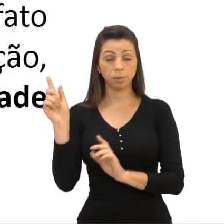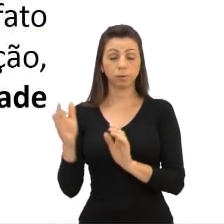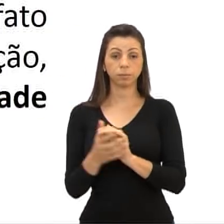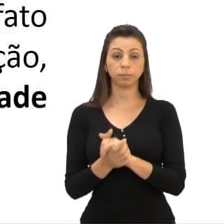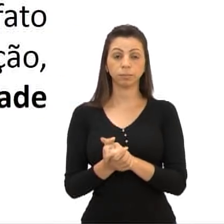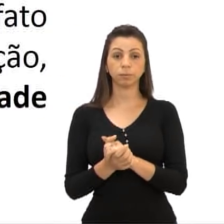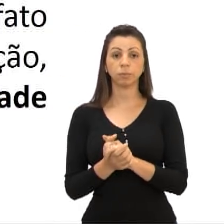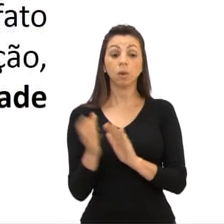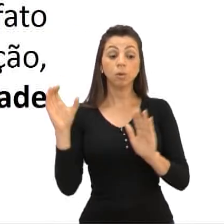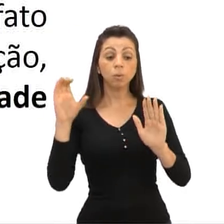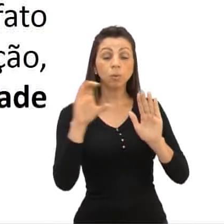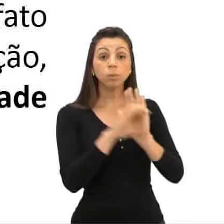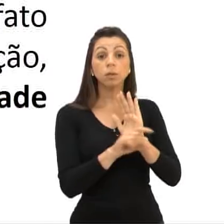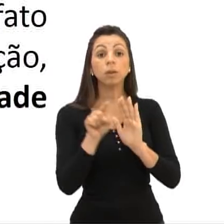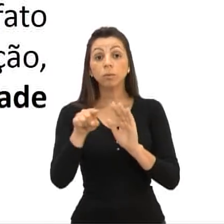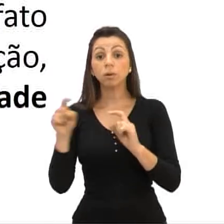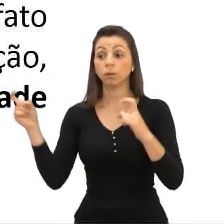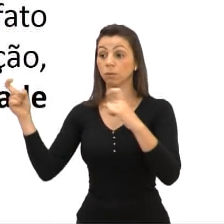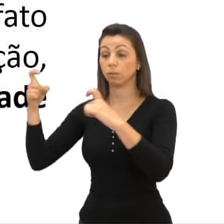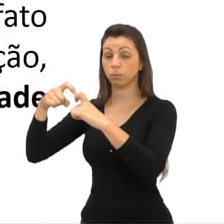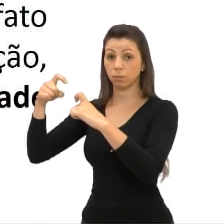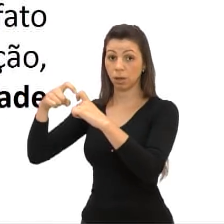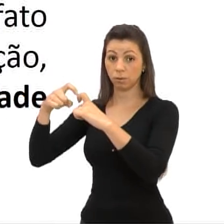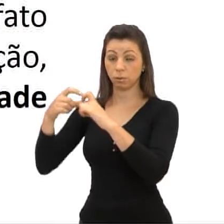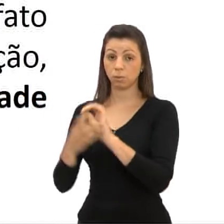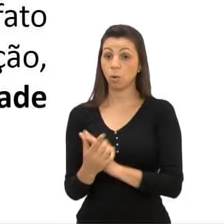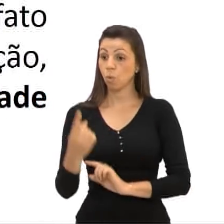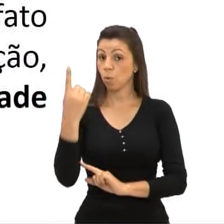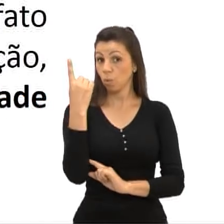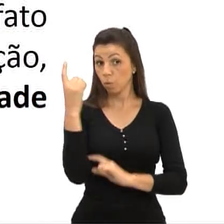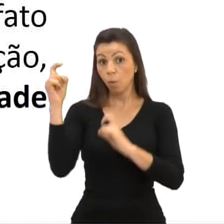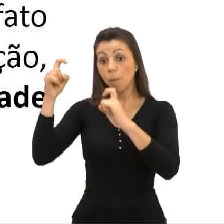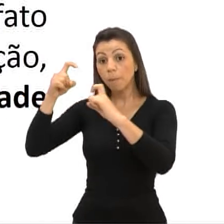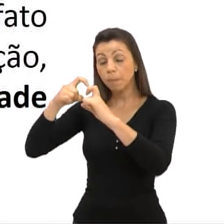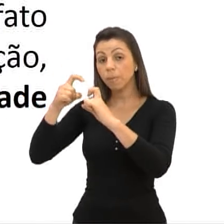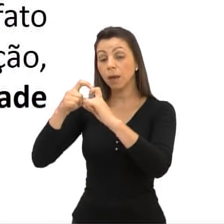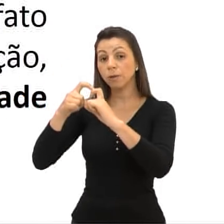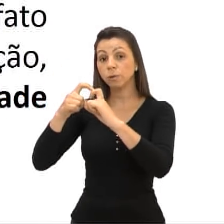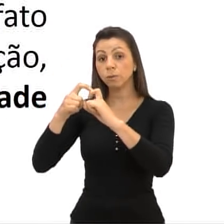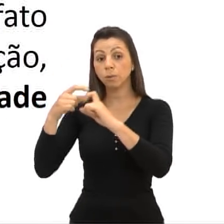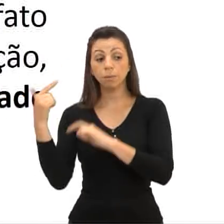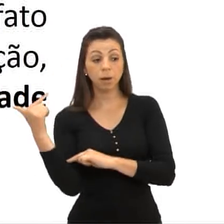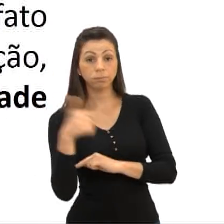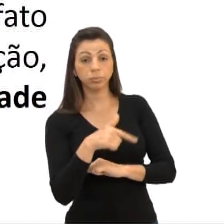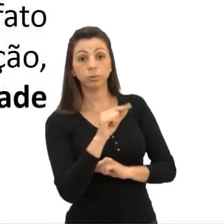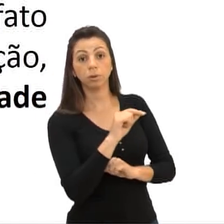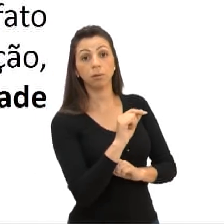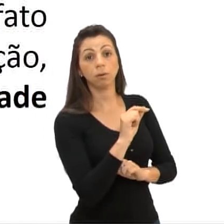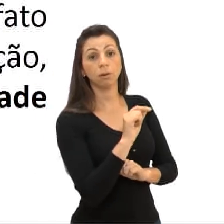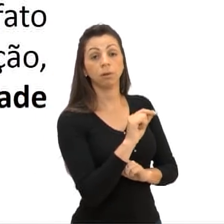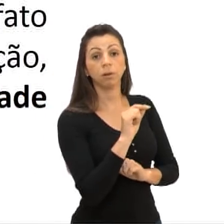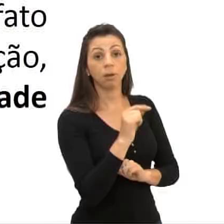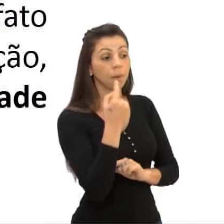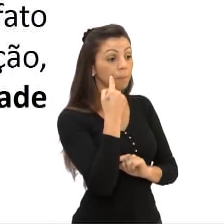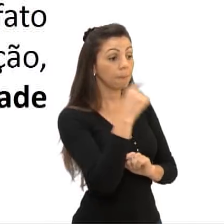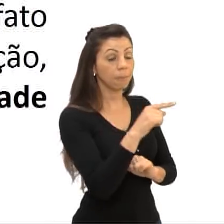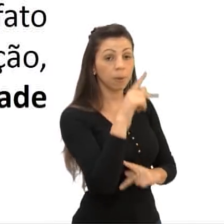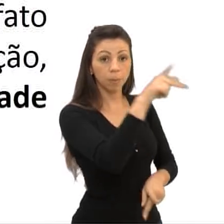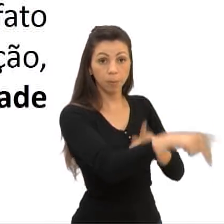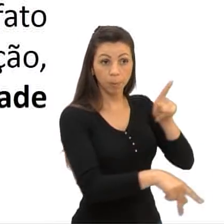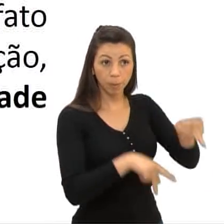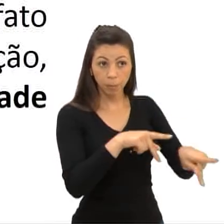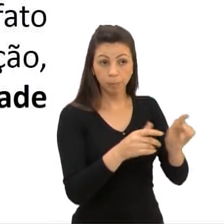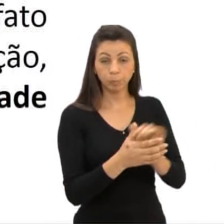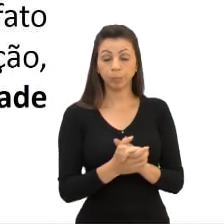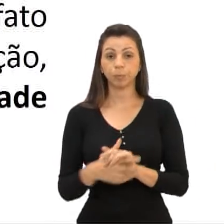o do médico, onde a gente tinha um médico para cada 1.000 habitantes e 50 médicos